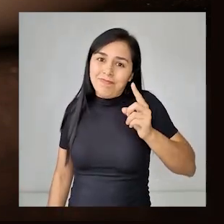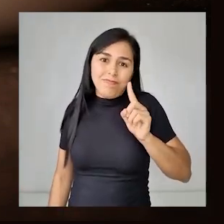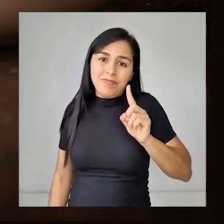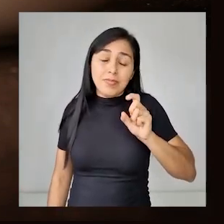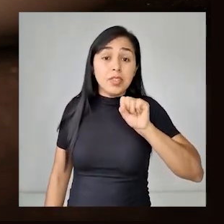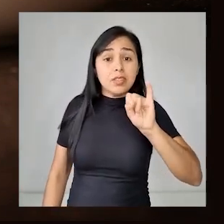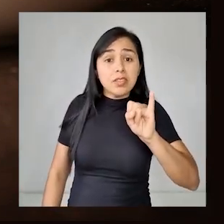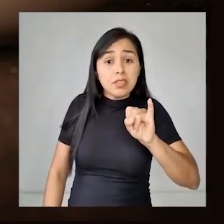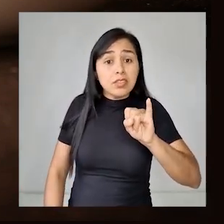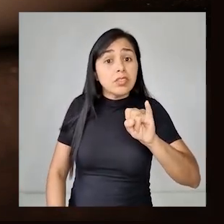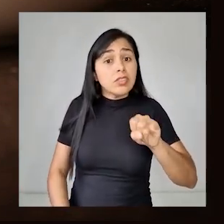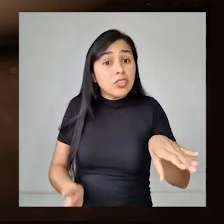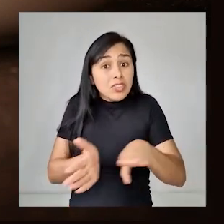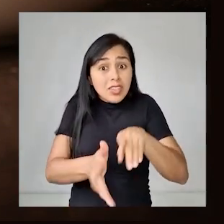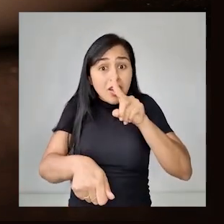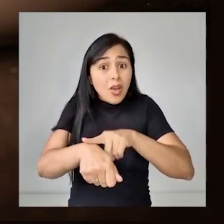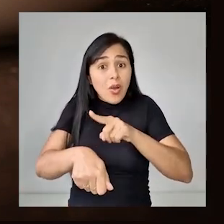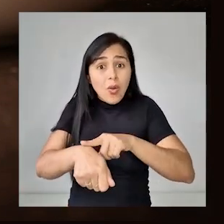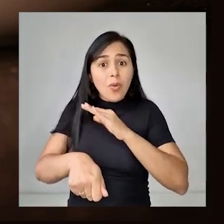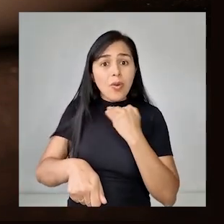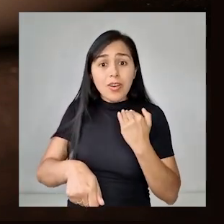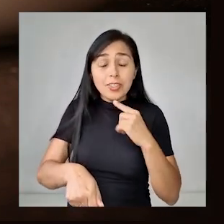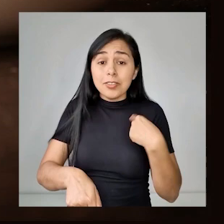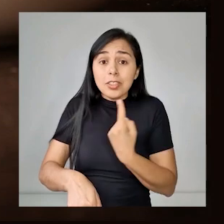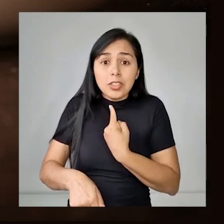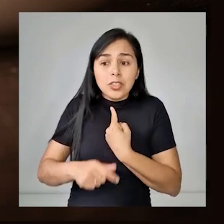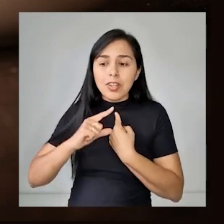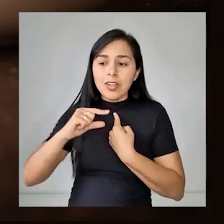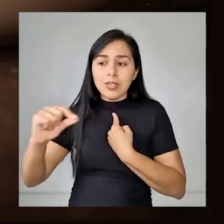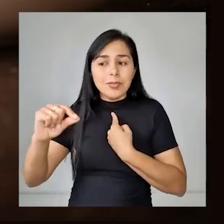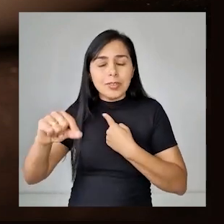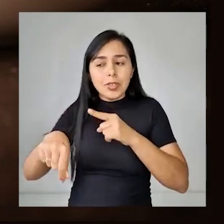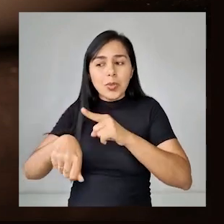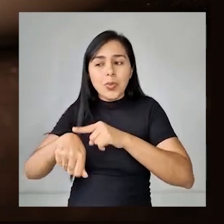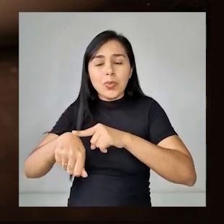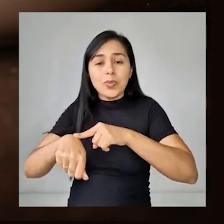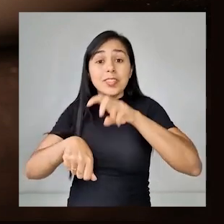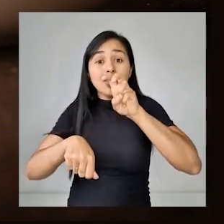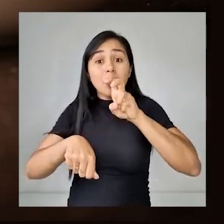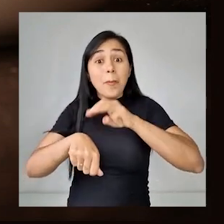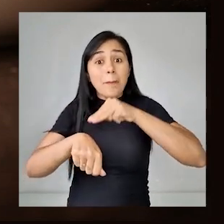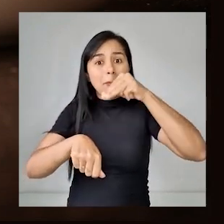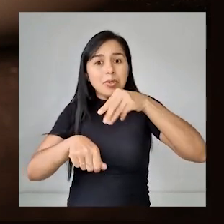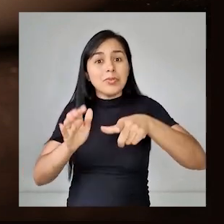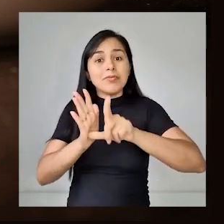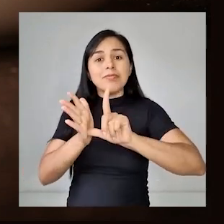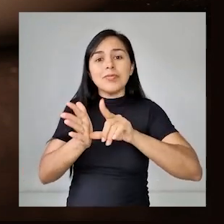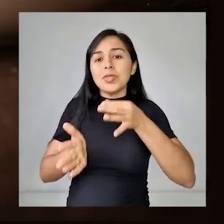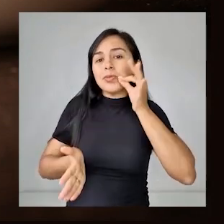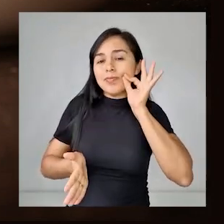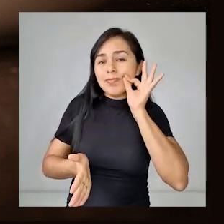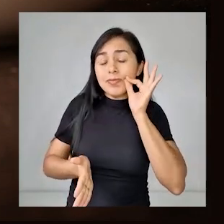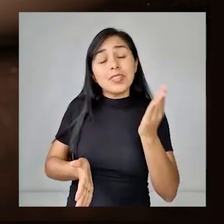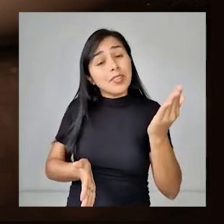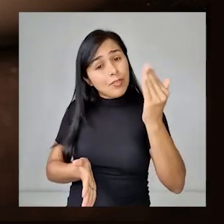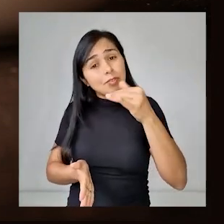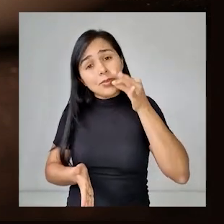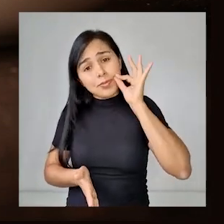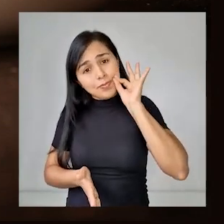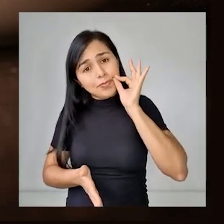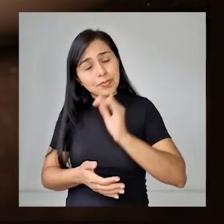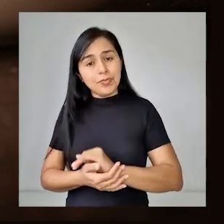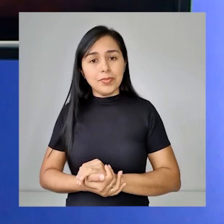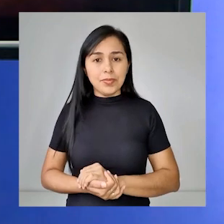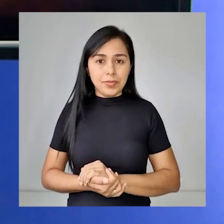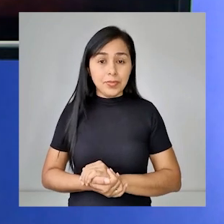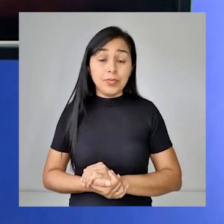a grande hora de nosso destino, nós teremos saído há uns 5 minutos para tomar um café. Vamos, Vamos tomar um